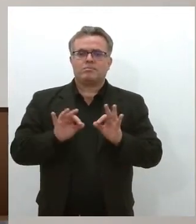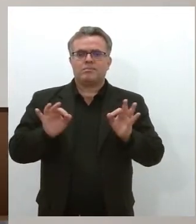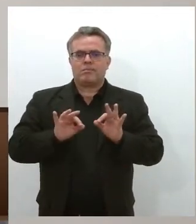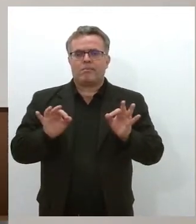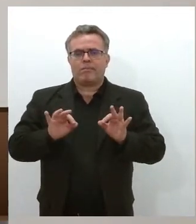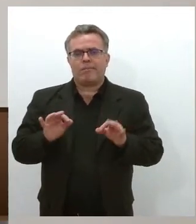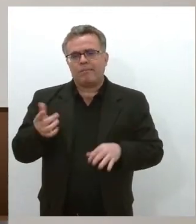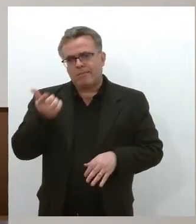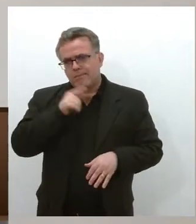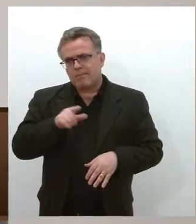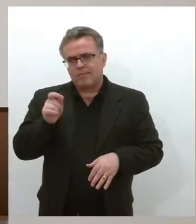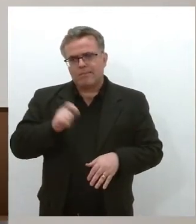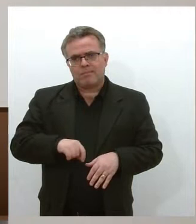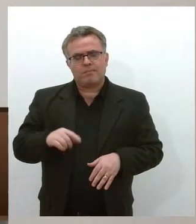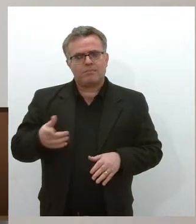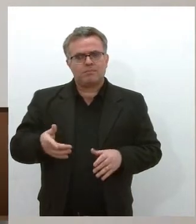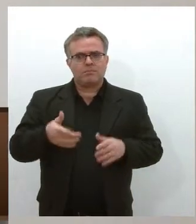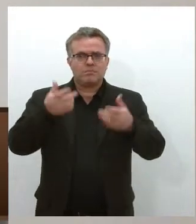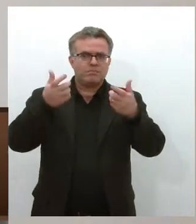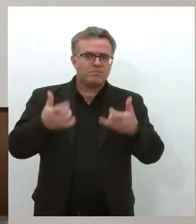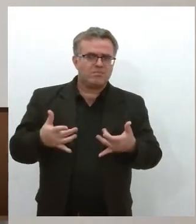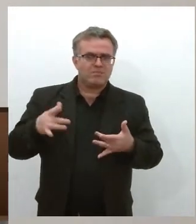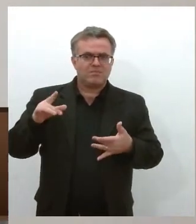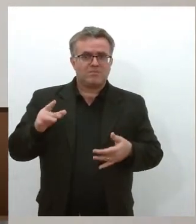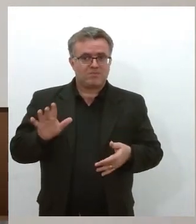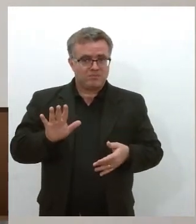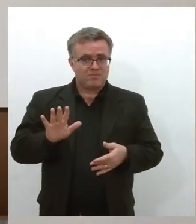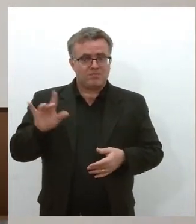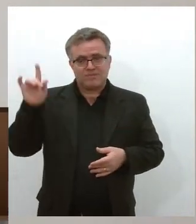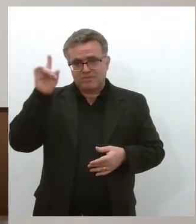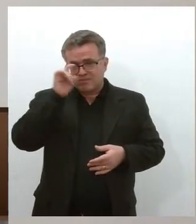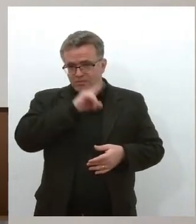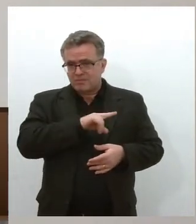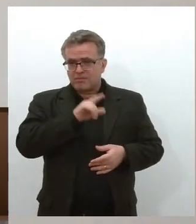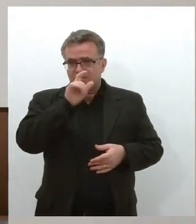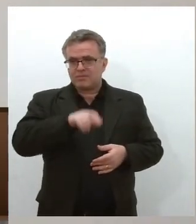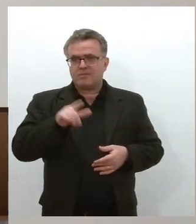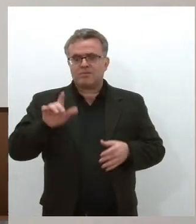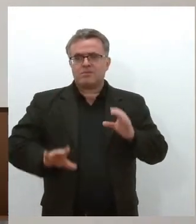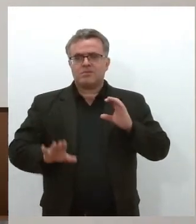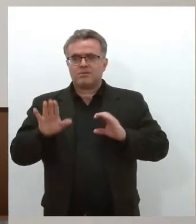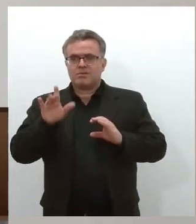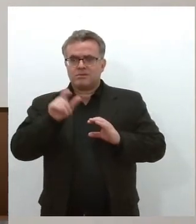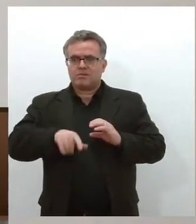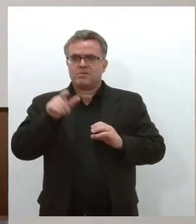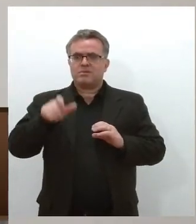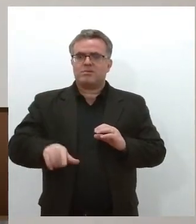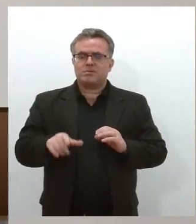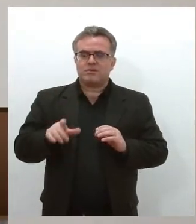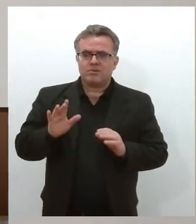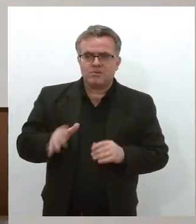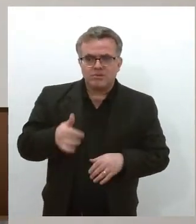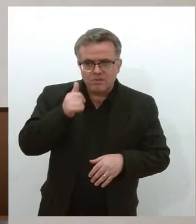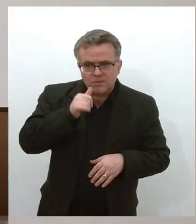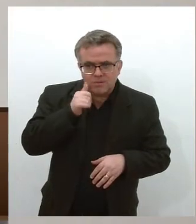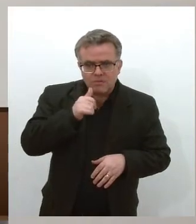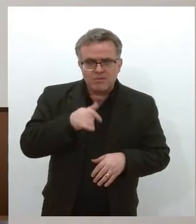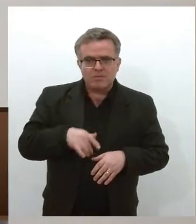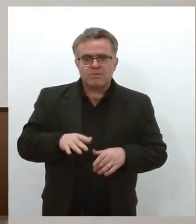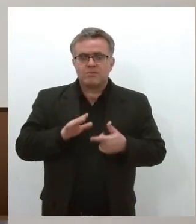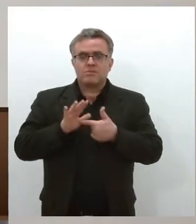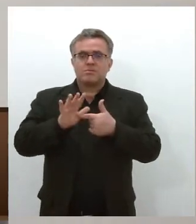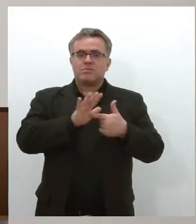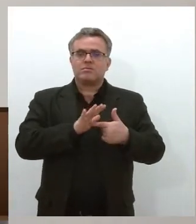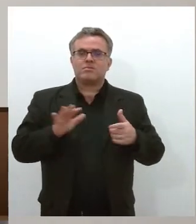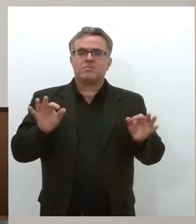das dificuldades, um pouco disso, a gente não conhece candidatas mulheres, porque as mulheres, muitas das vezes, elas não aparecem tanto no programa de